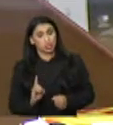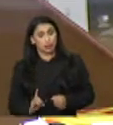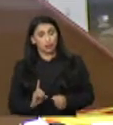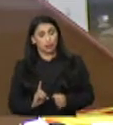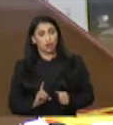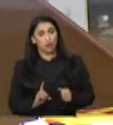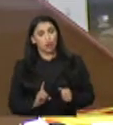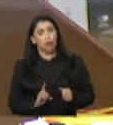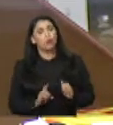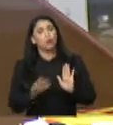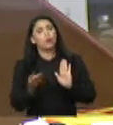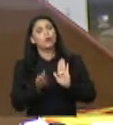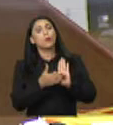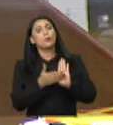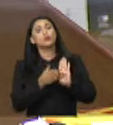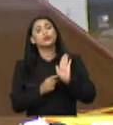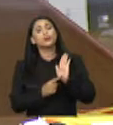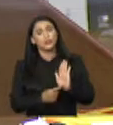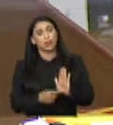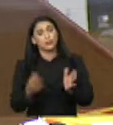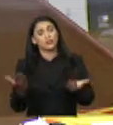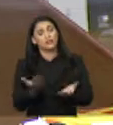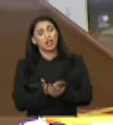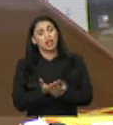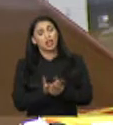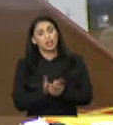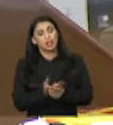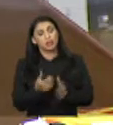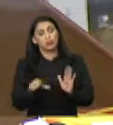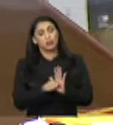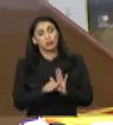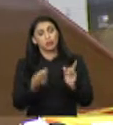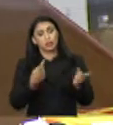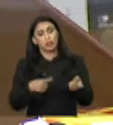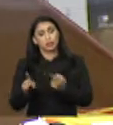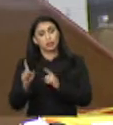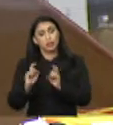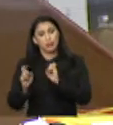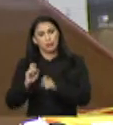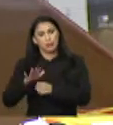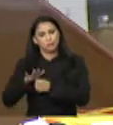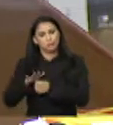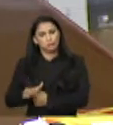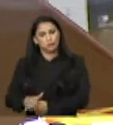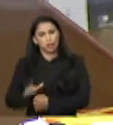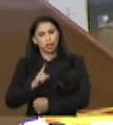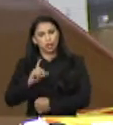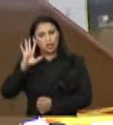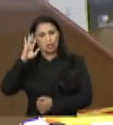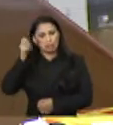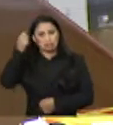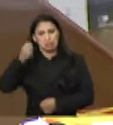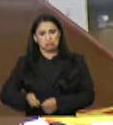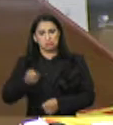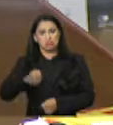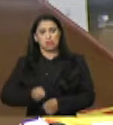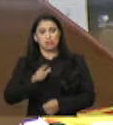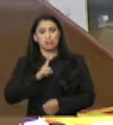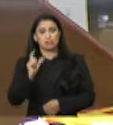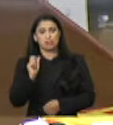diz o artigo 17 de ação por improbidade administrativa é repressiva de caráter sancionatório